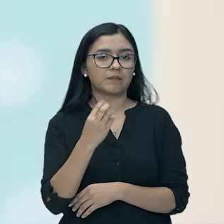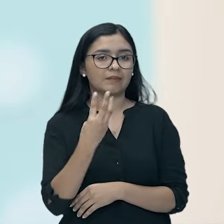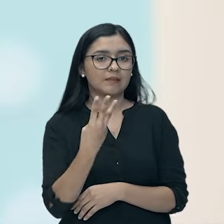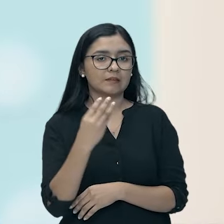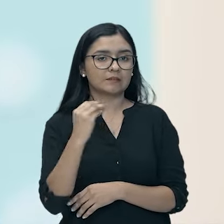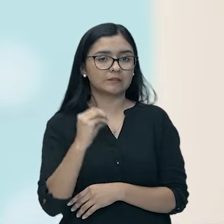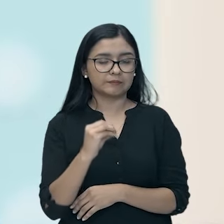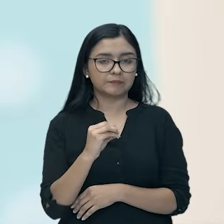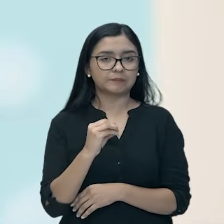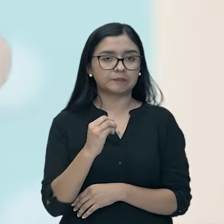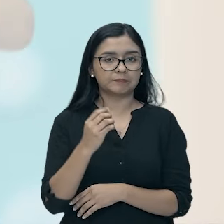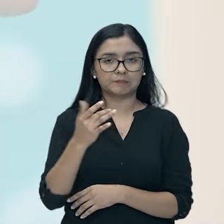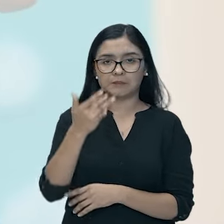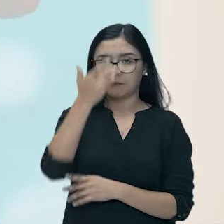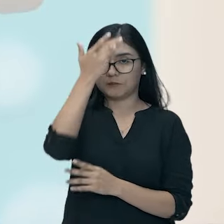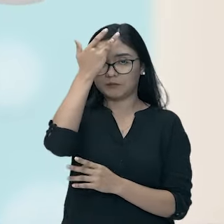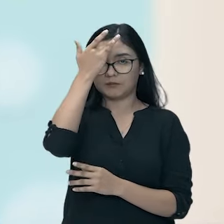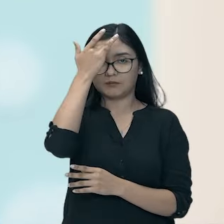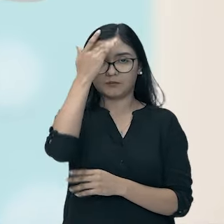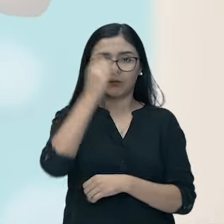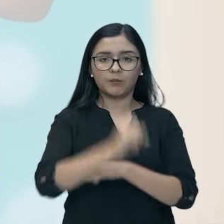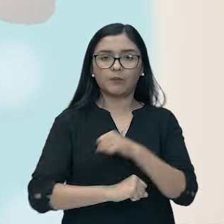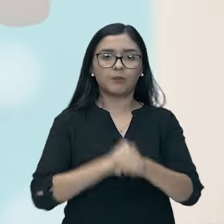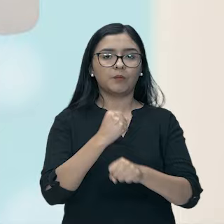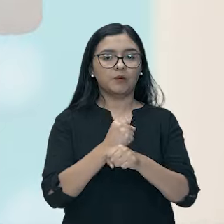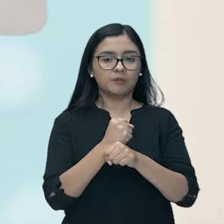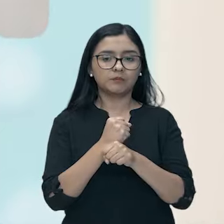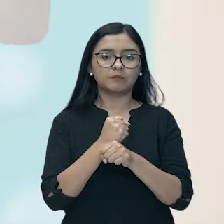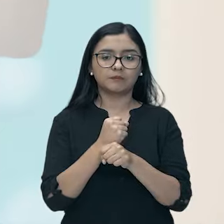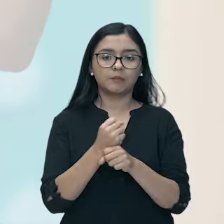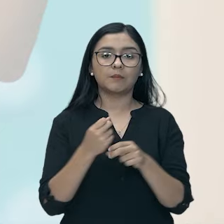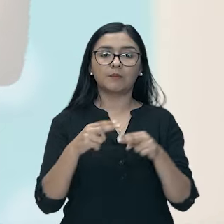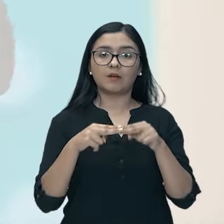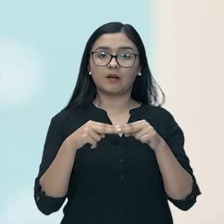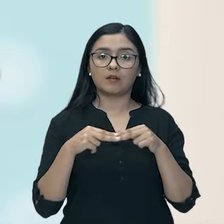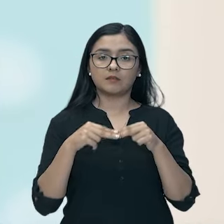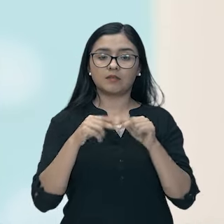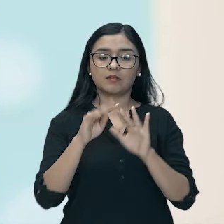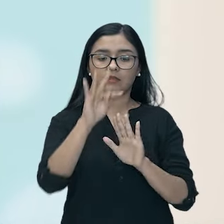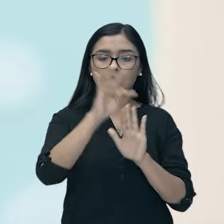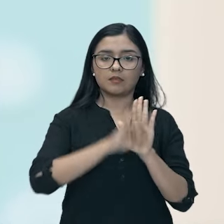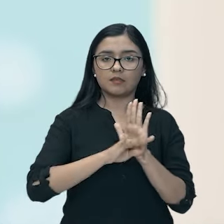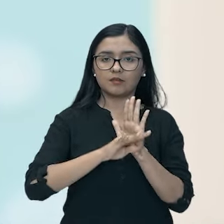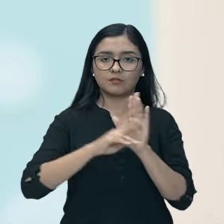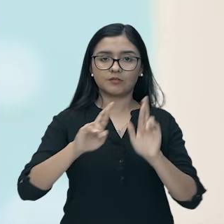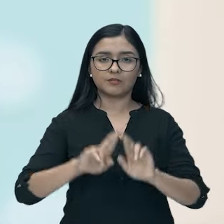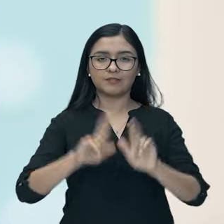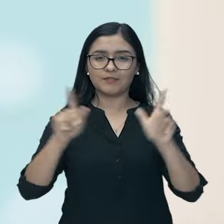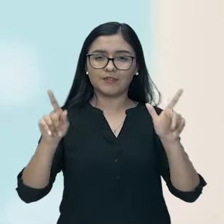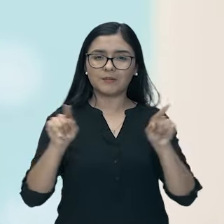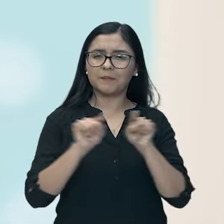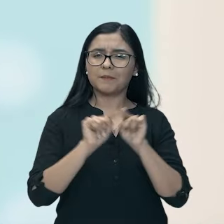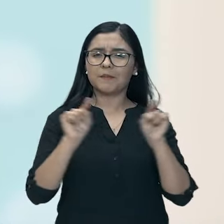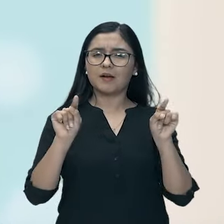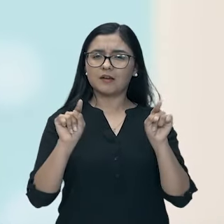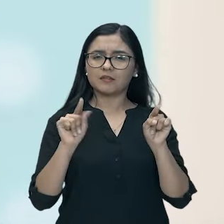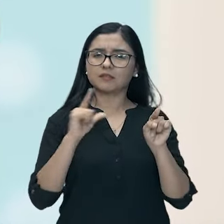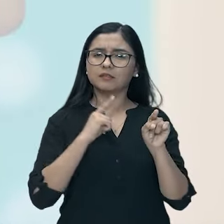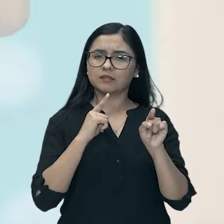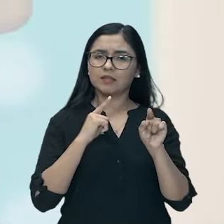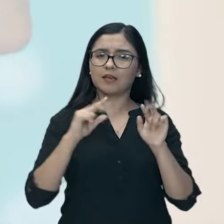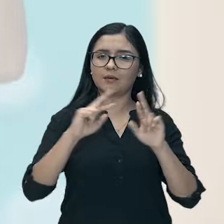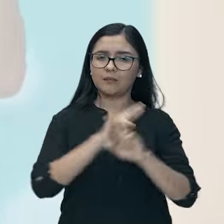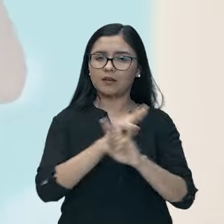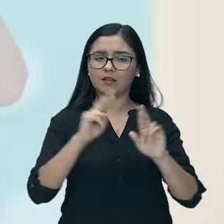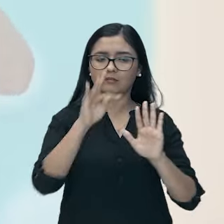1930 guarde essas informações porque apesar de serem textos distantes não sei se vocês perceberam Mas eles têm uma relação